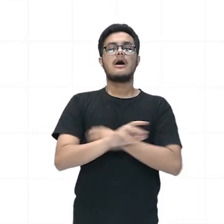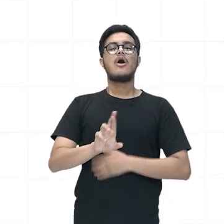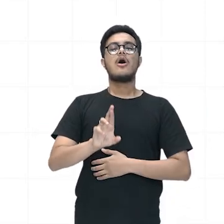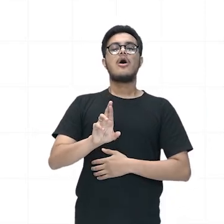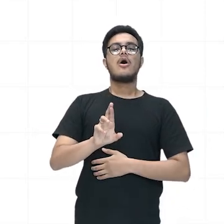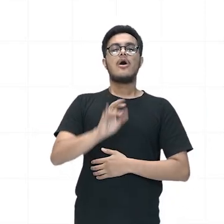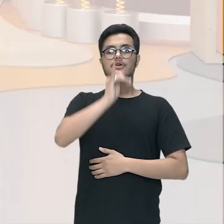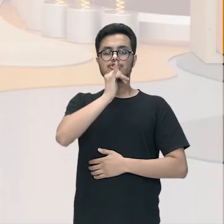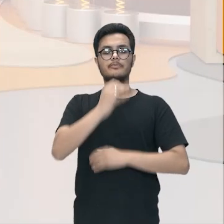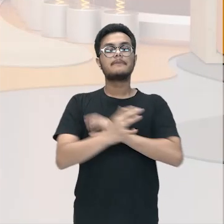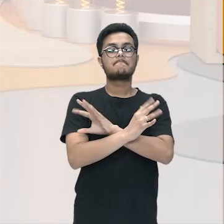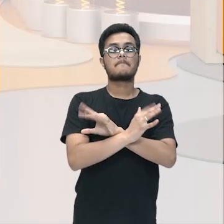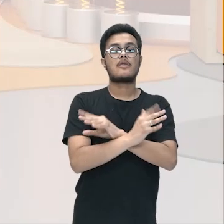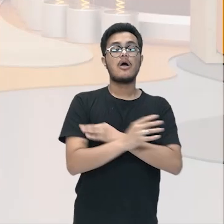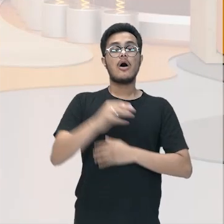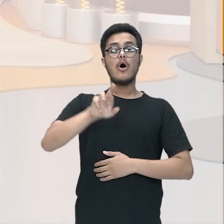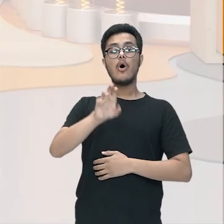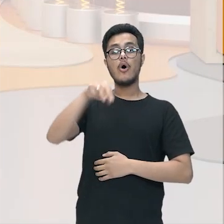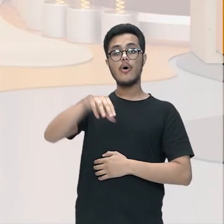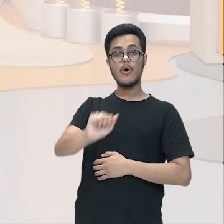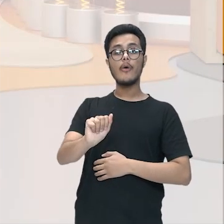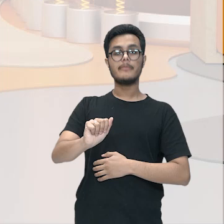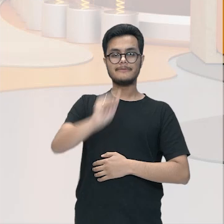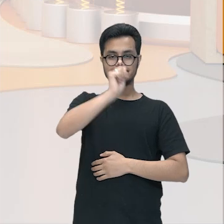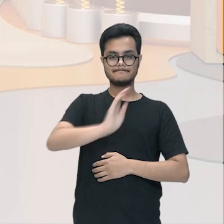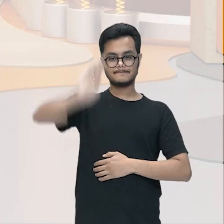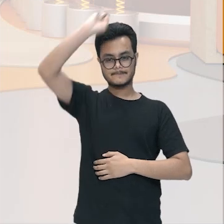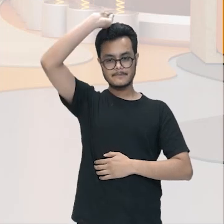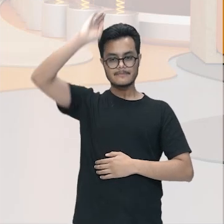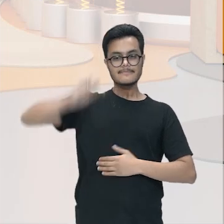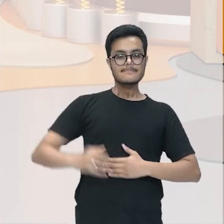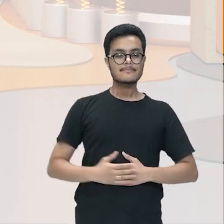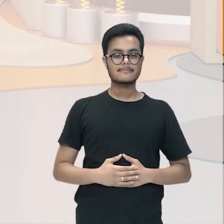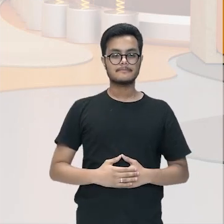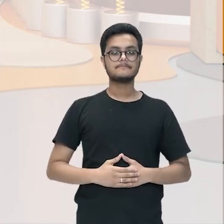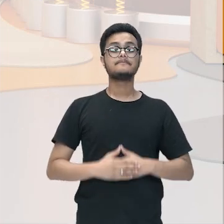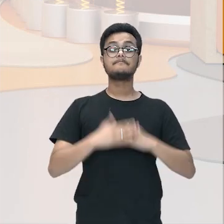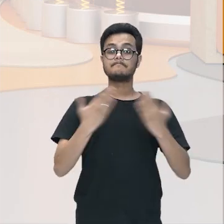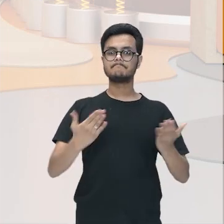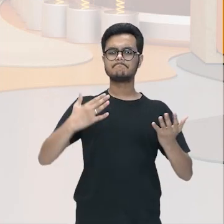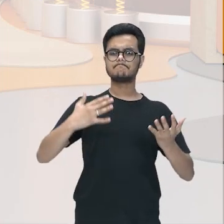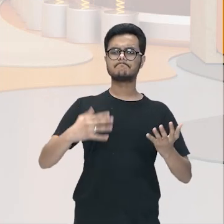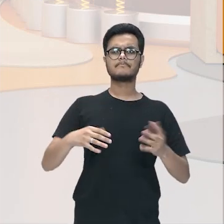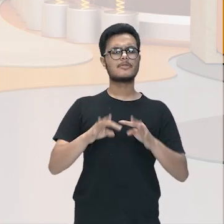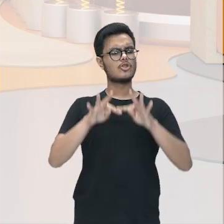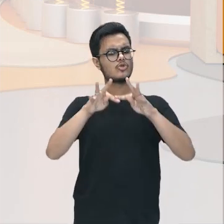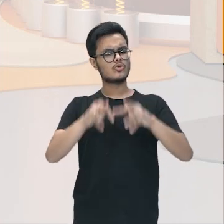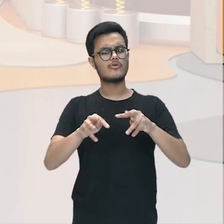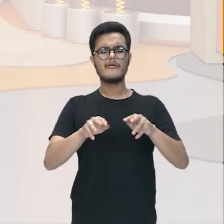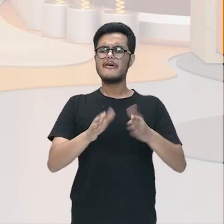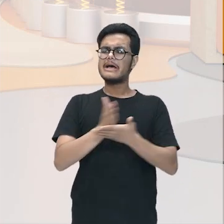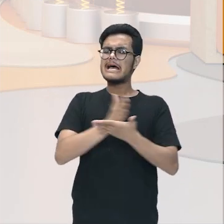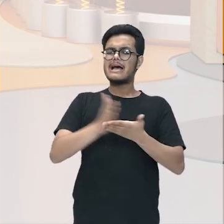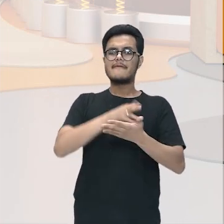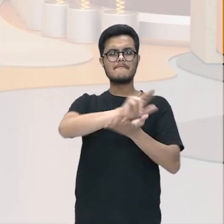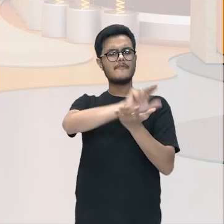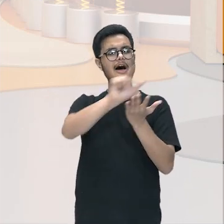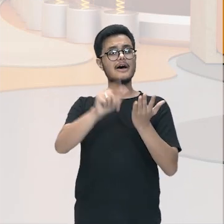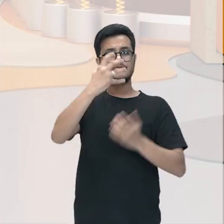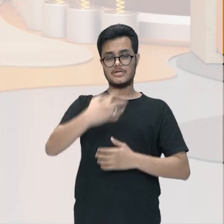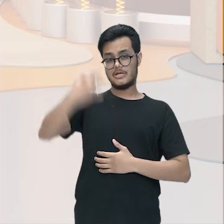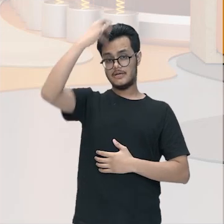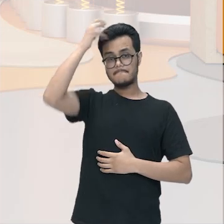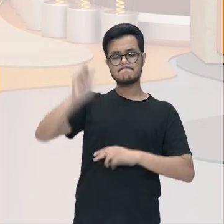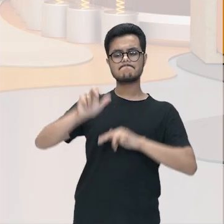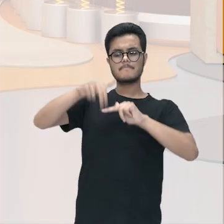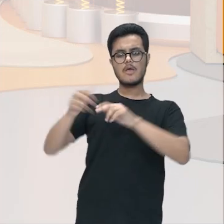Roma. Acompanha aqui comigo, olha só. Depois disso, houve vários regentes até 509 a.C.,